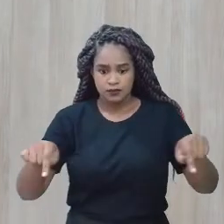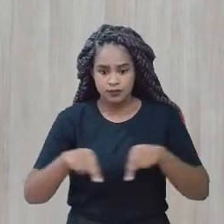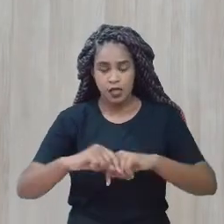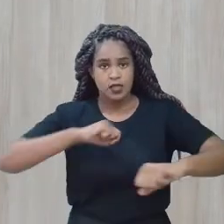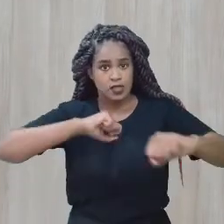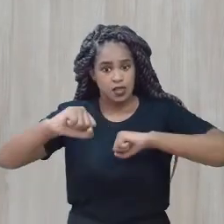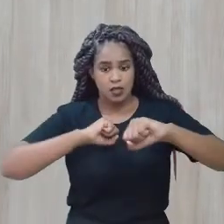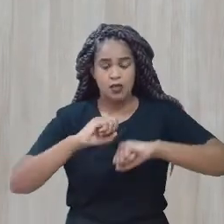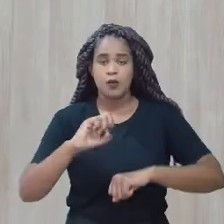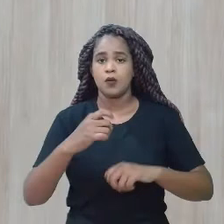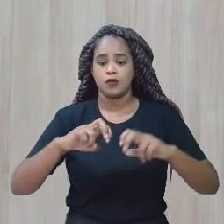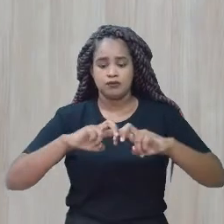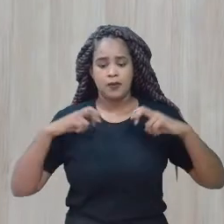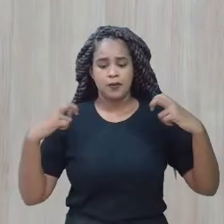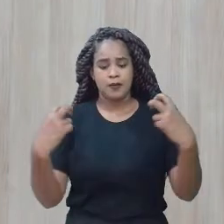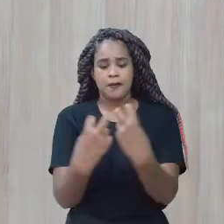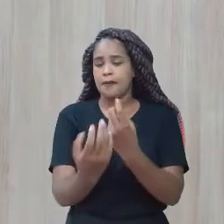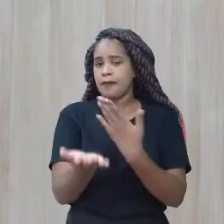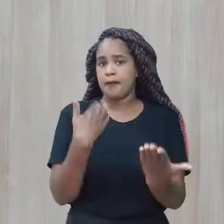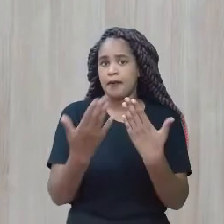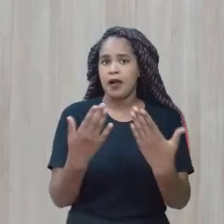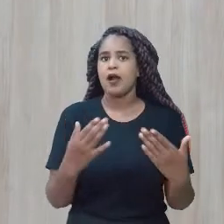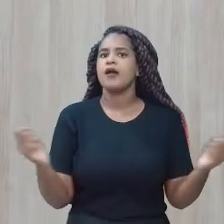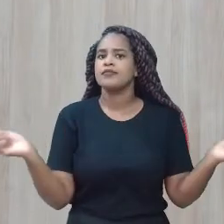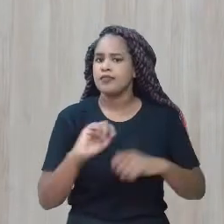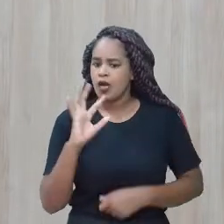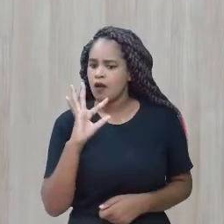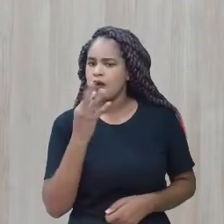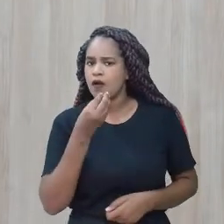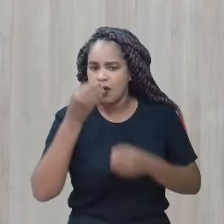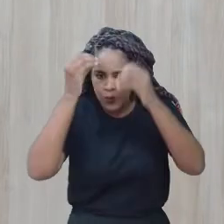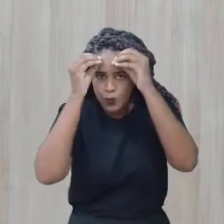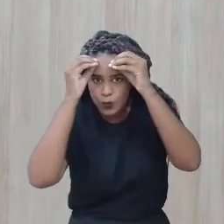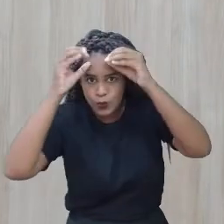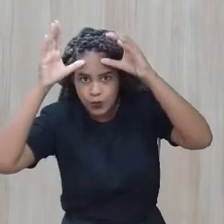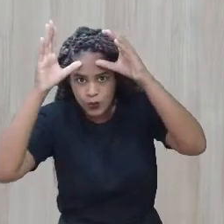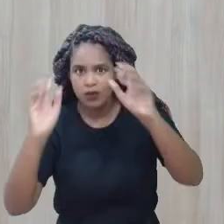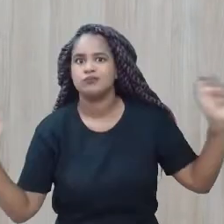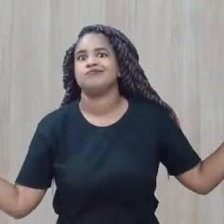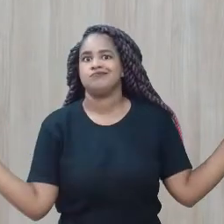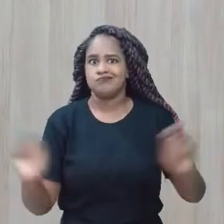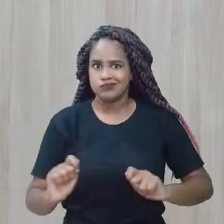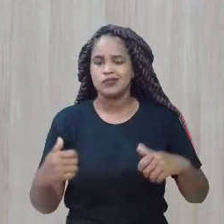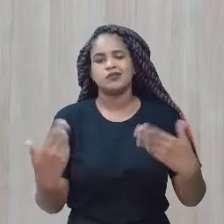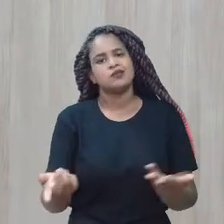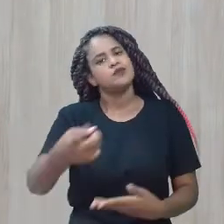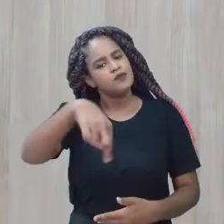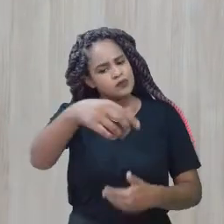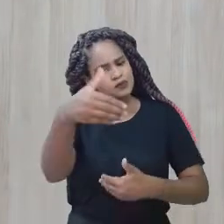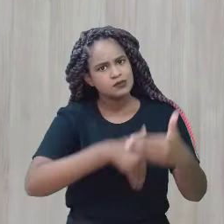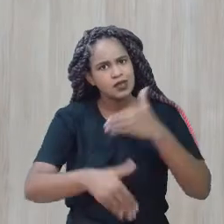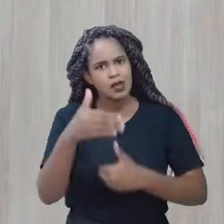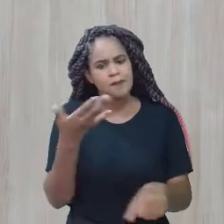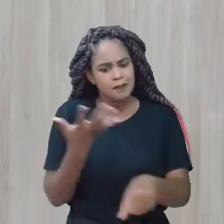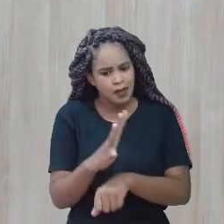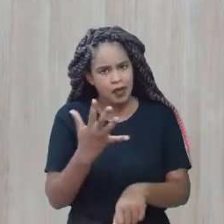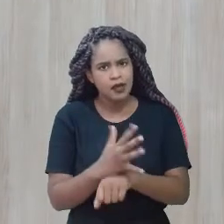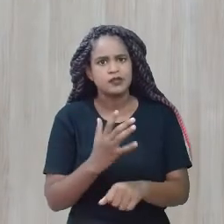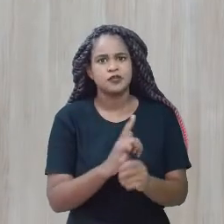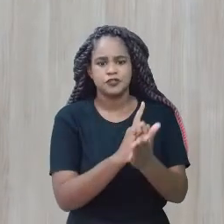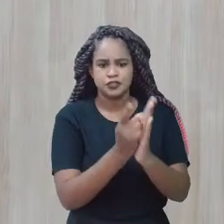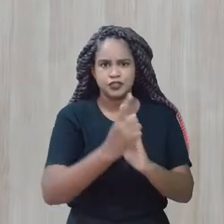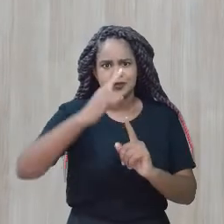aula ou em uma roda de conversa gera conhecimento? Então, participa, pratica esse